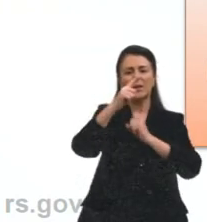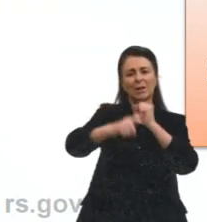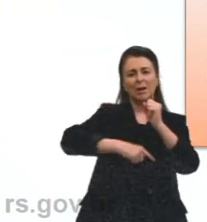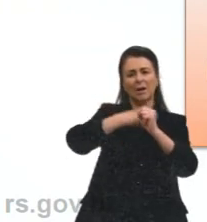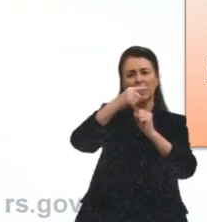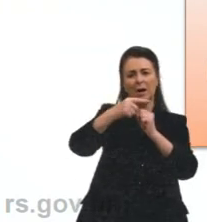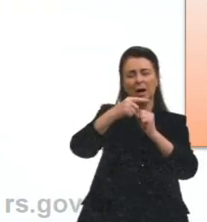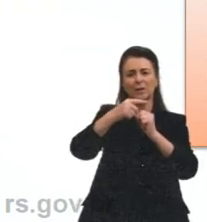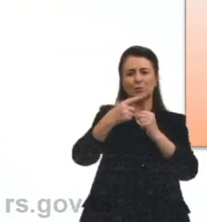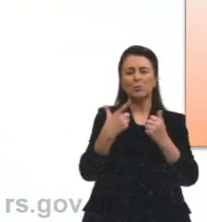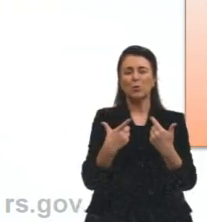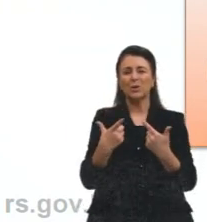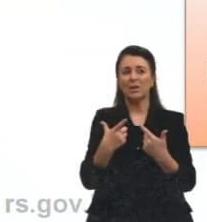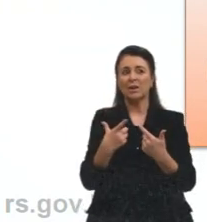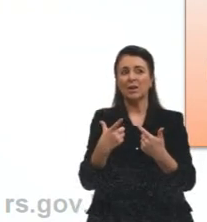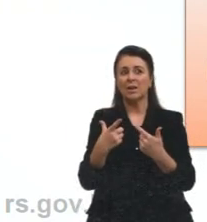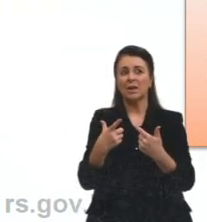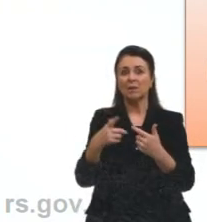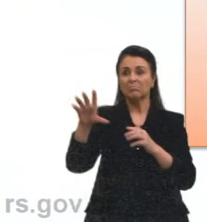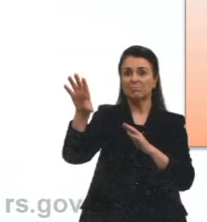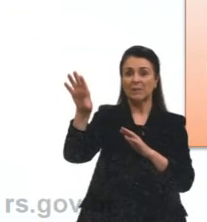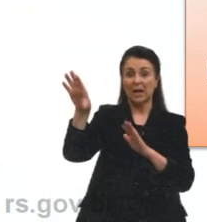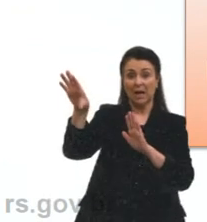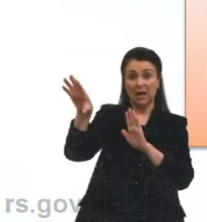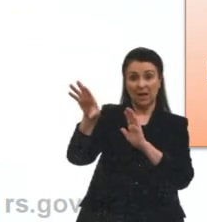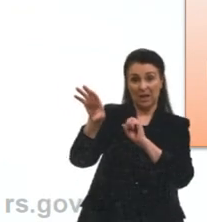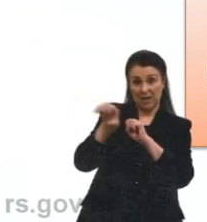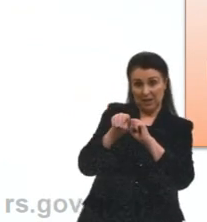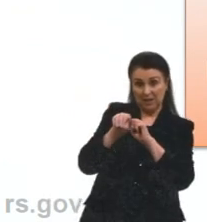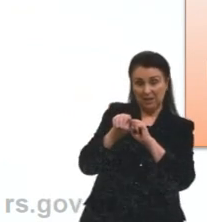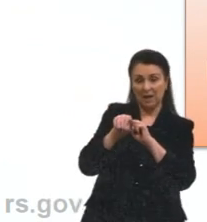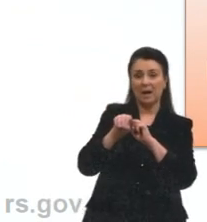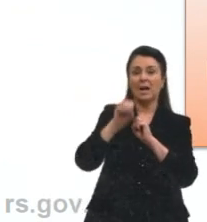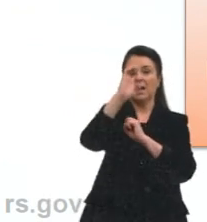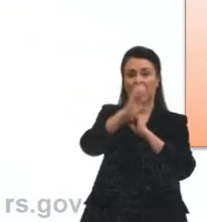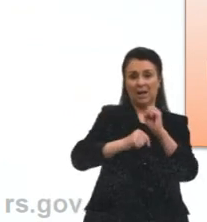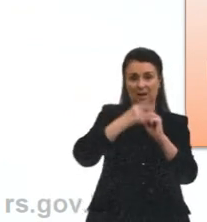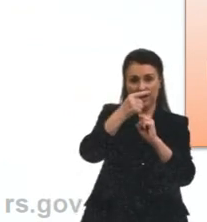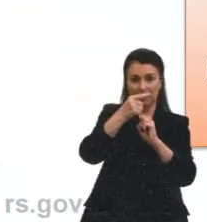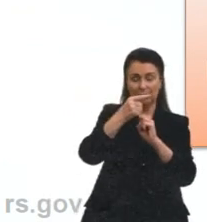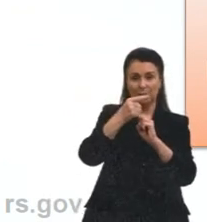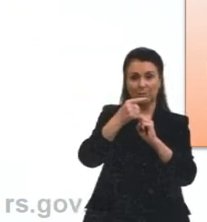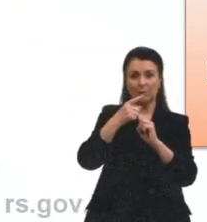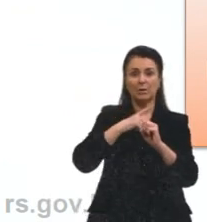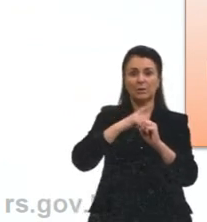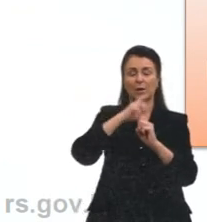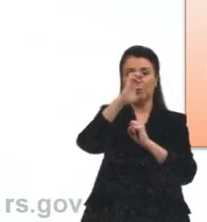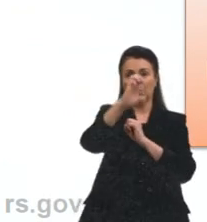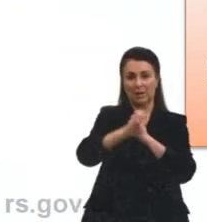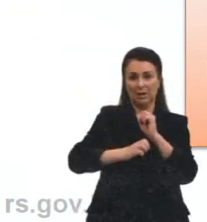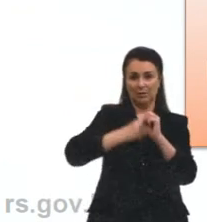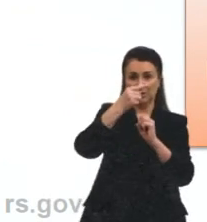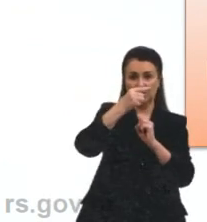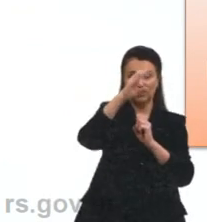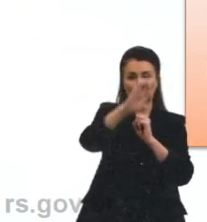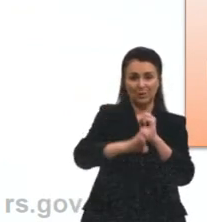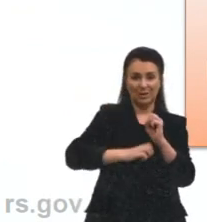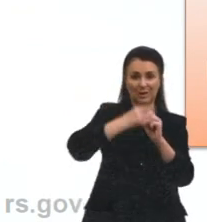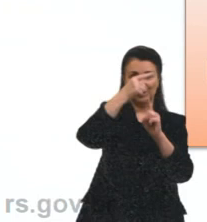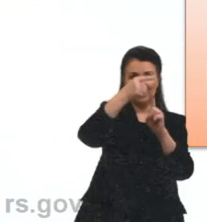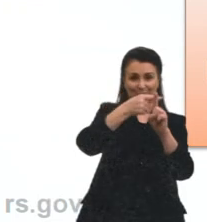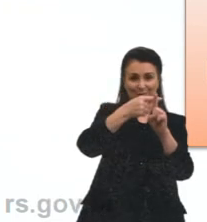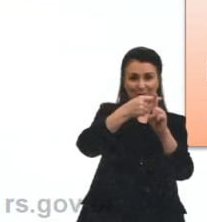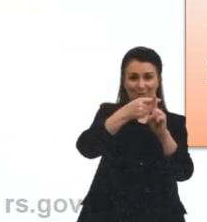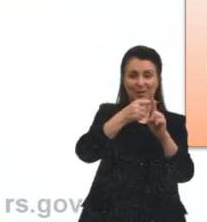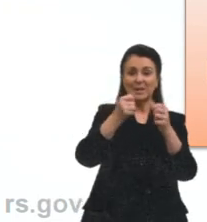átomos com grande tendência em ganhar elétrons e em perder elétrons que são os elétrons negativos eletropositivos né E